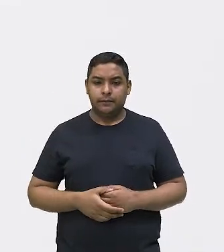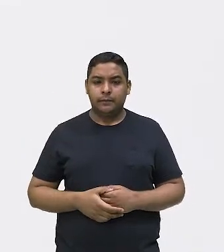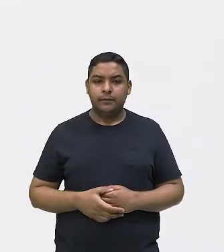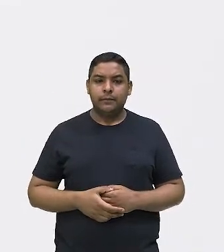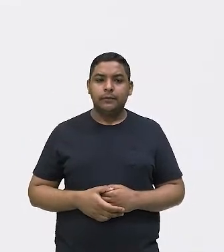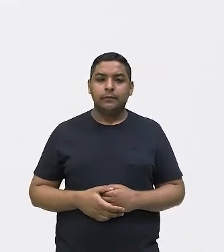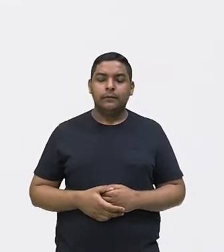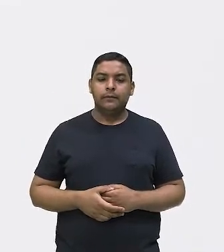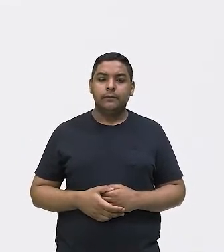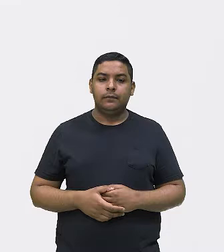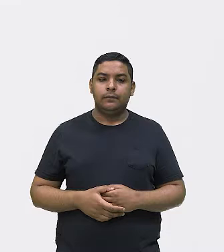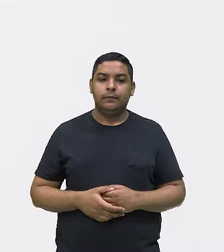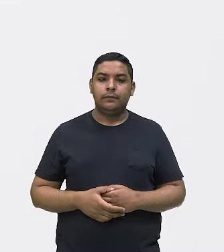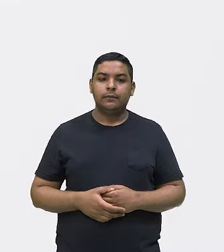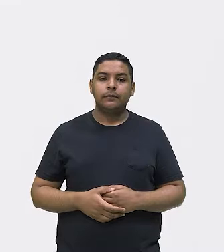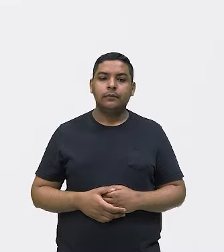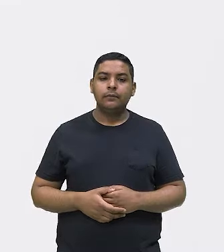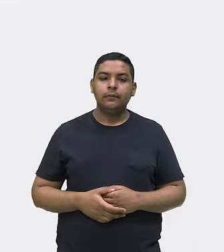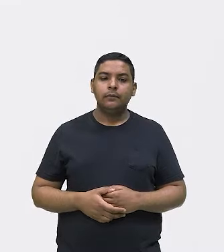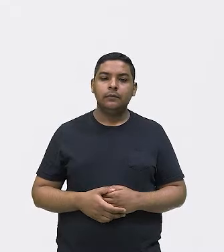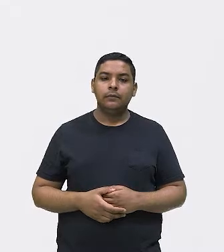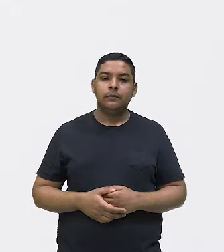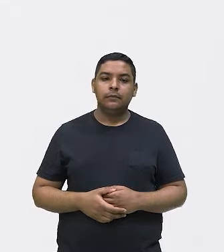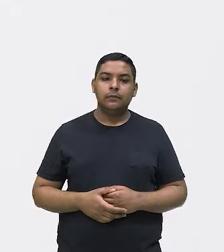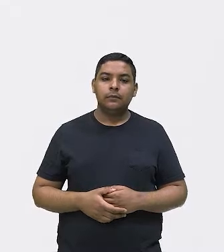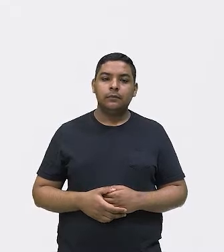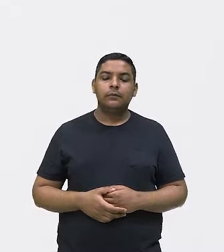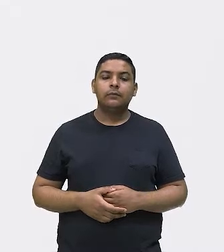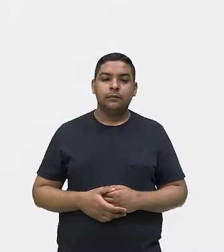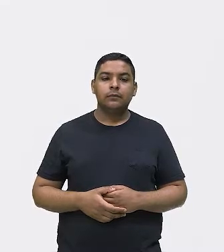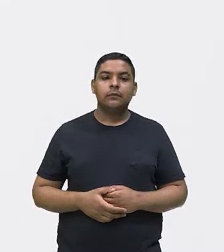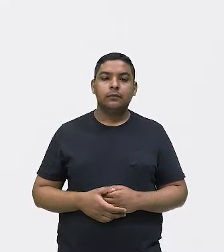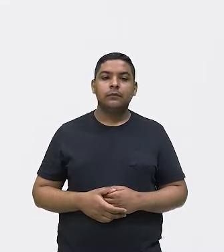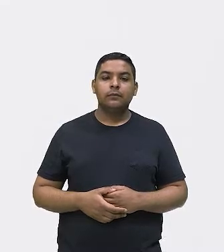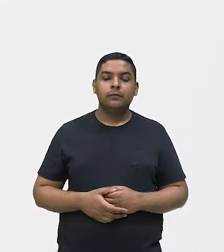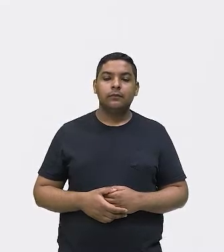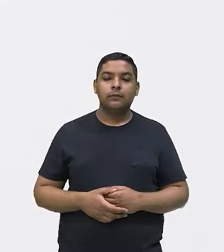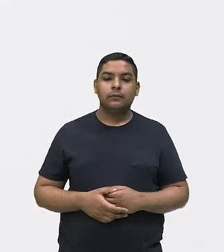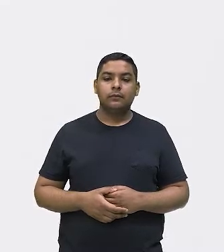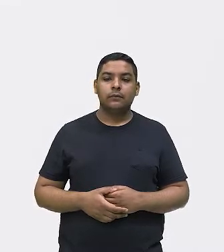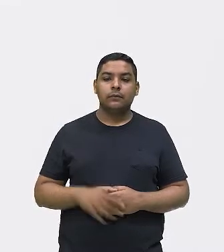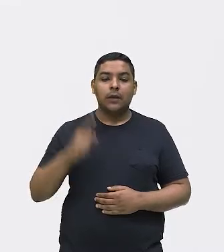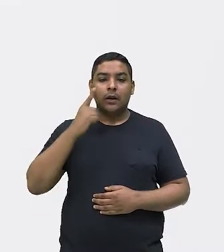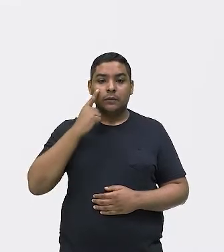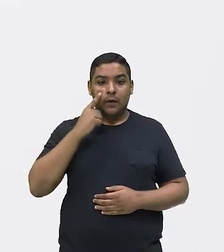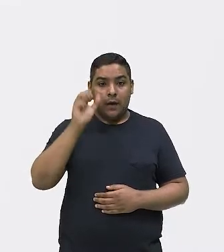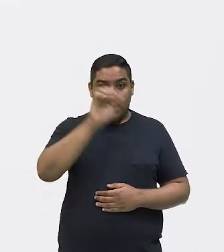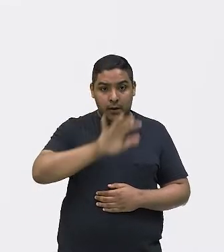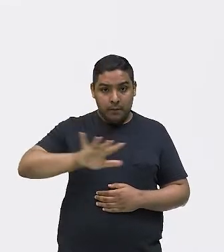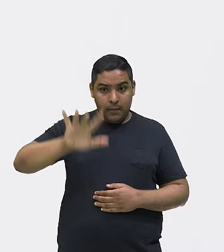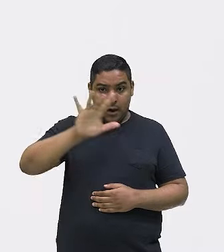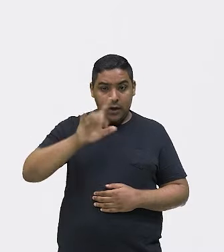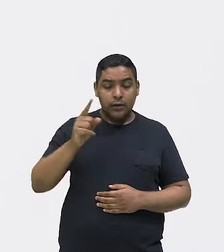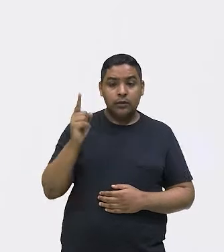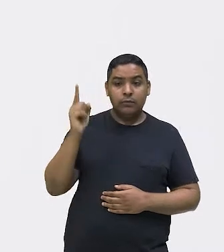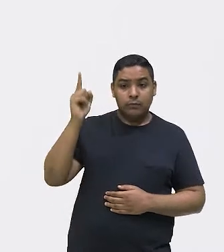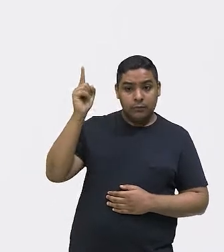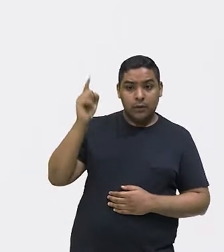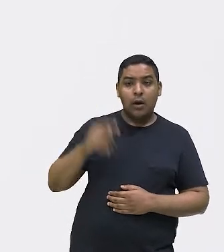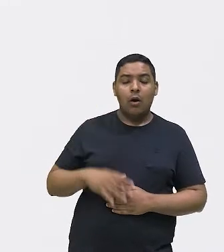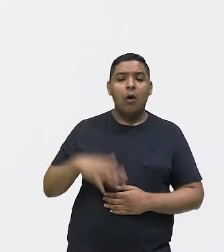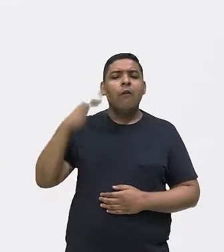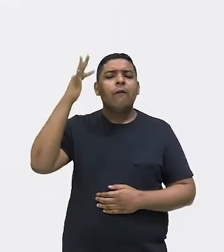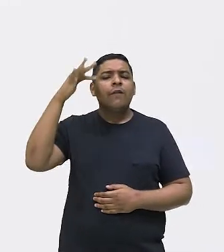aqui rapidamente a ideia central, ó. No centro da imagem, voltando para vocês aí, ó. O filósofo Platão